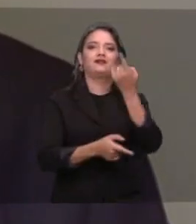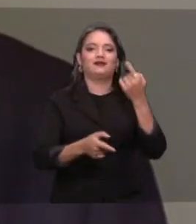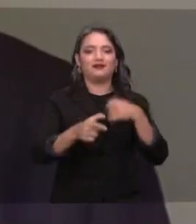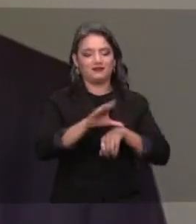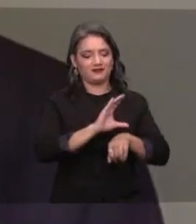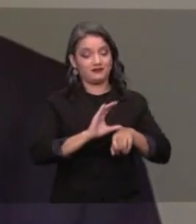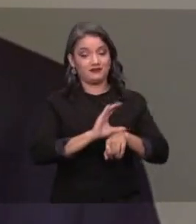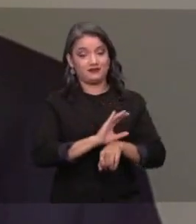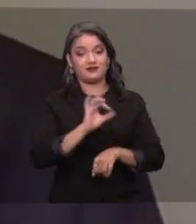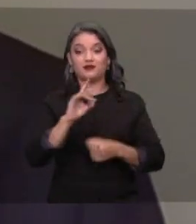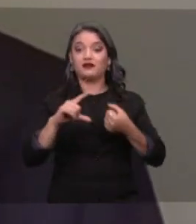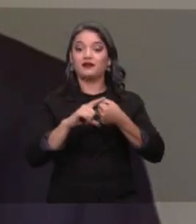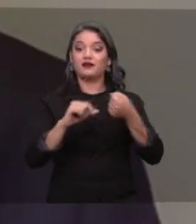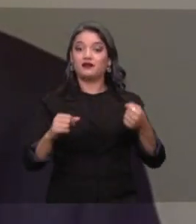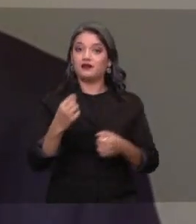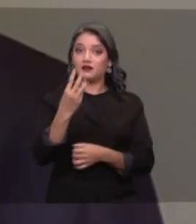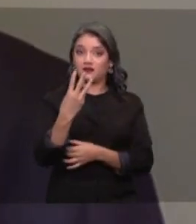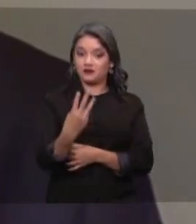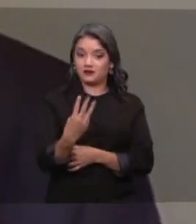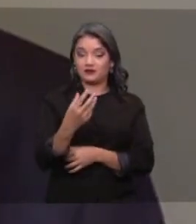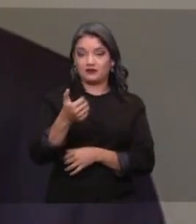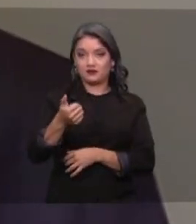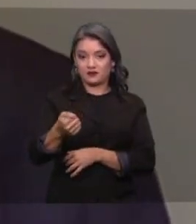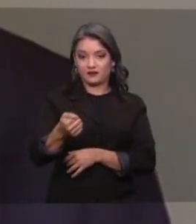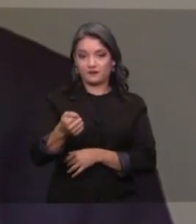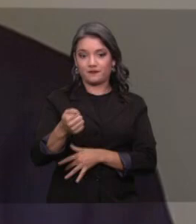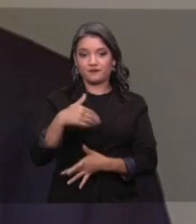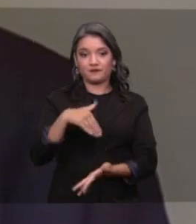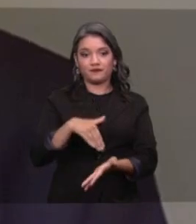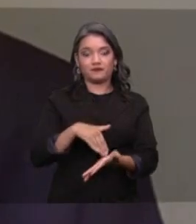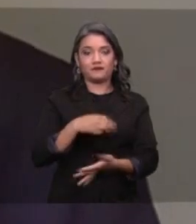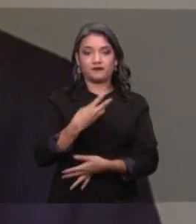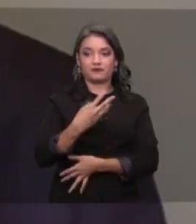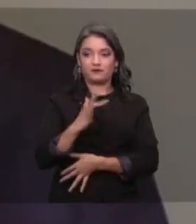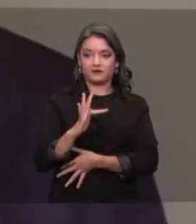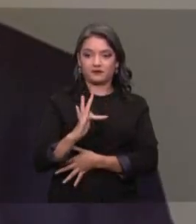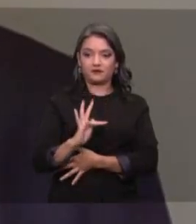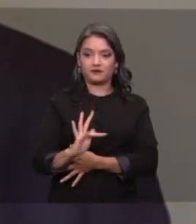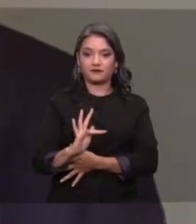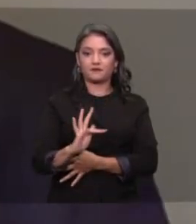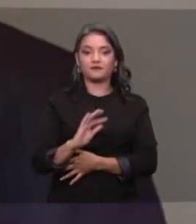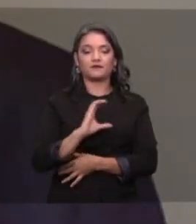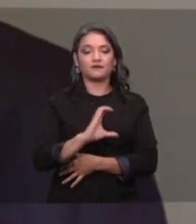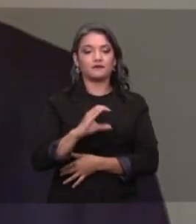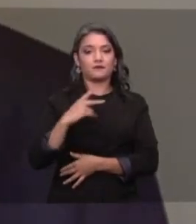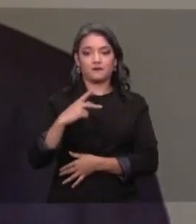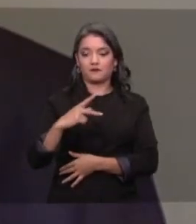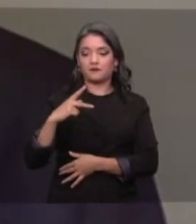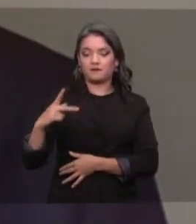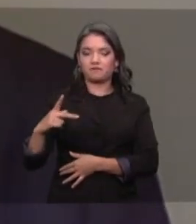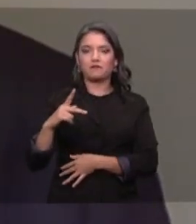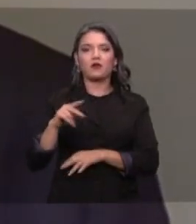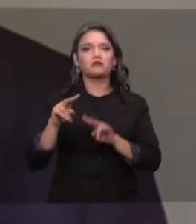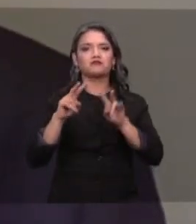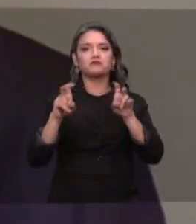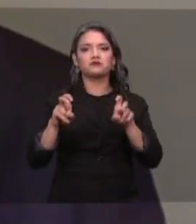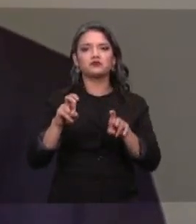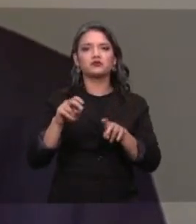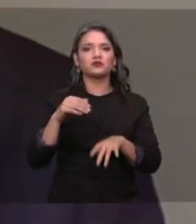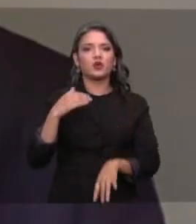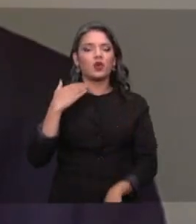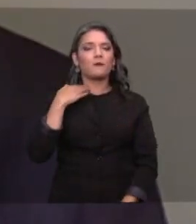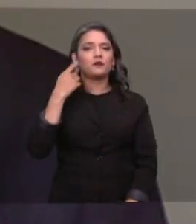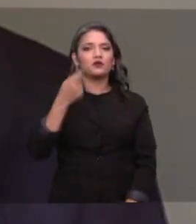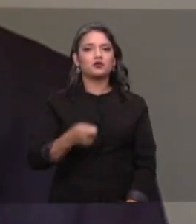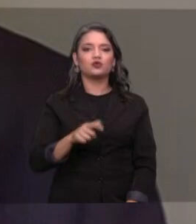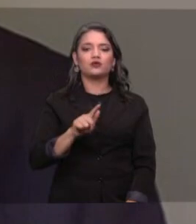inconstitucionalidade apenas dos artigos 3º A a 3º F do CPP, o chamado juiz de garantias, com a